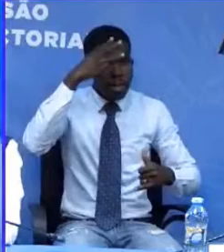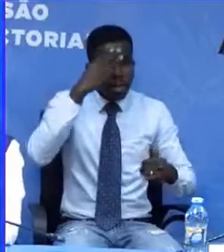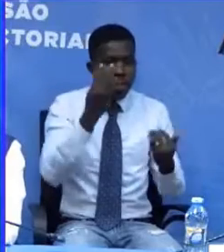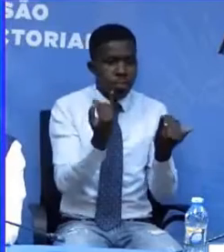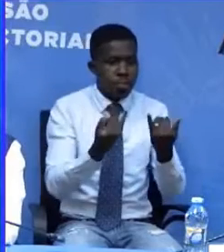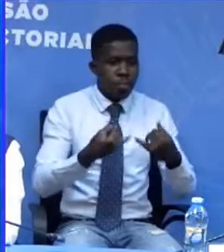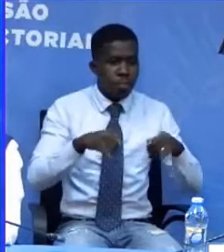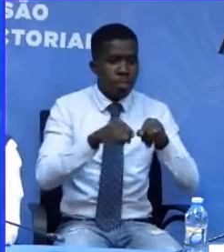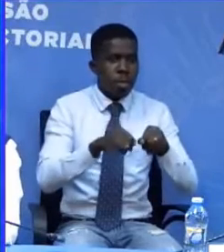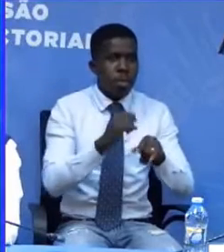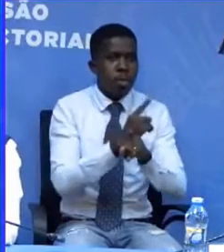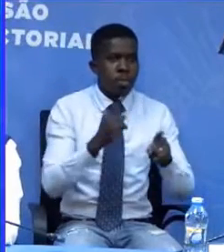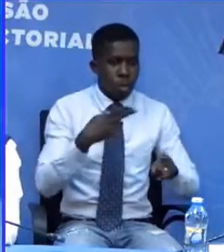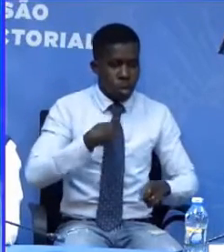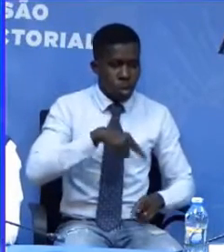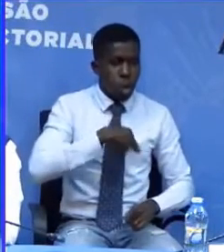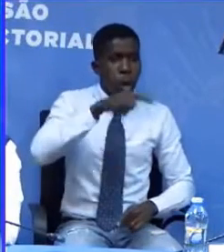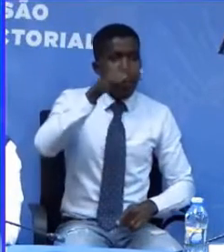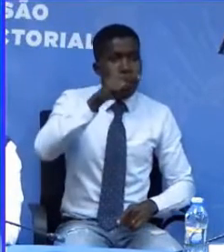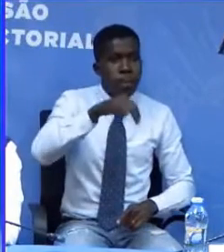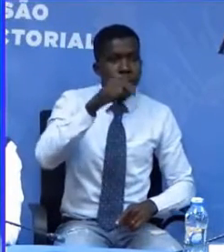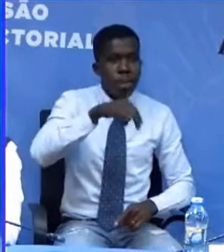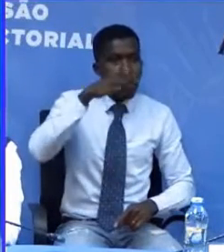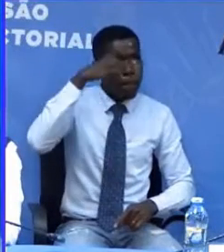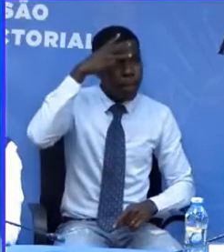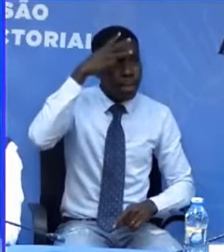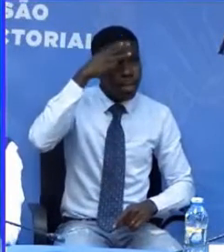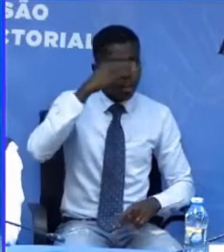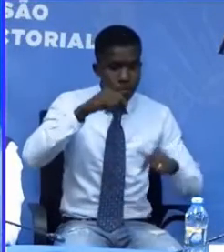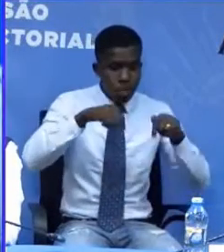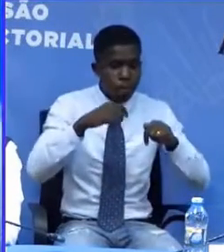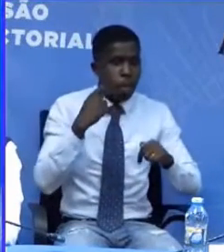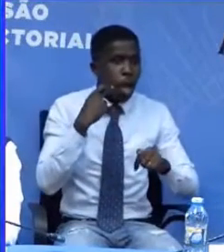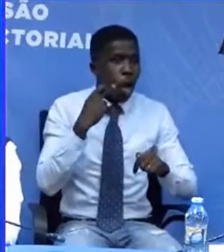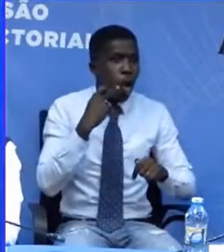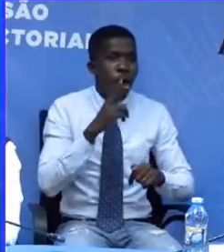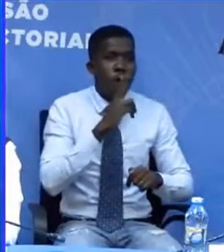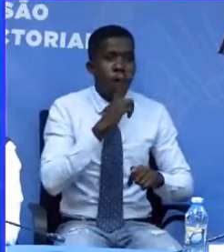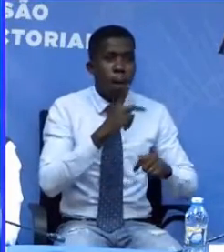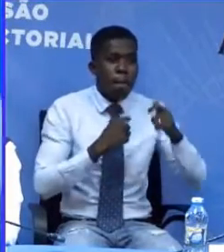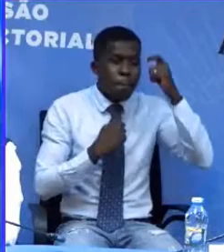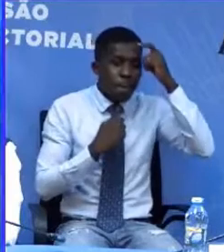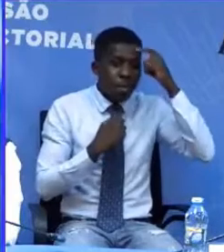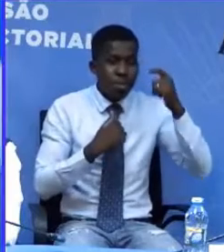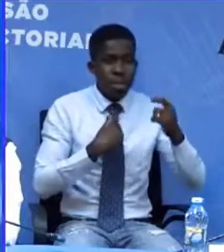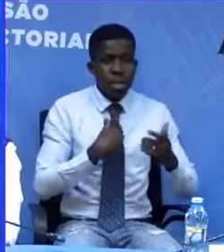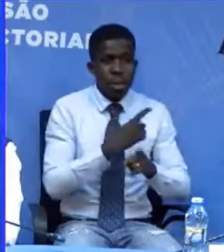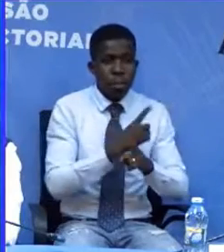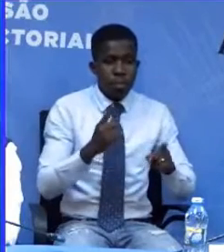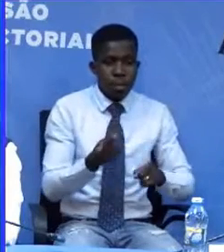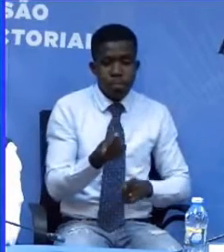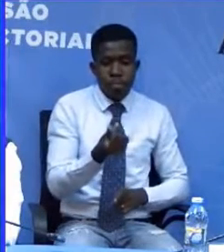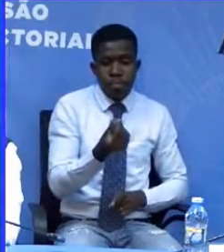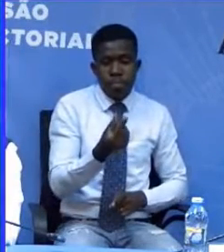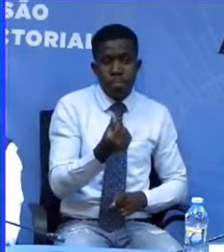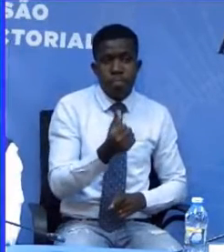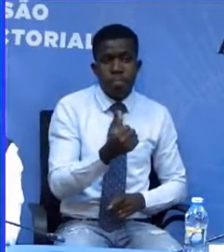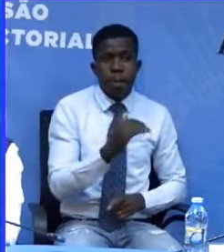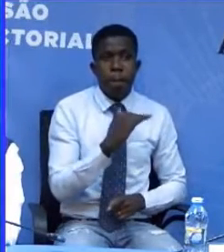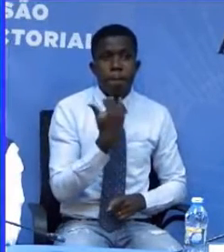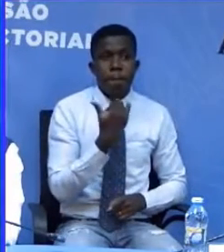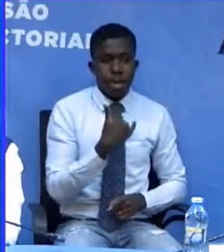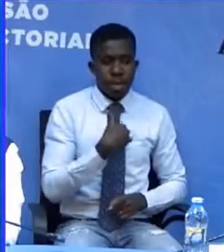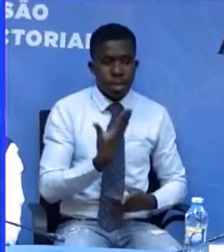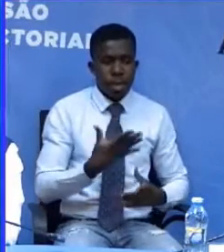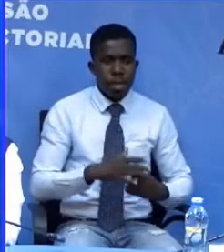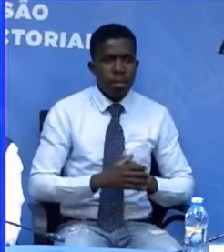meios, porque precisamos e conhecemos e vivemos a situação económica difícil aqui no nosso país